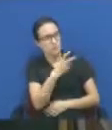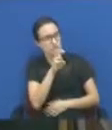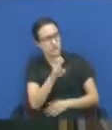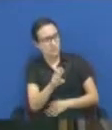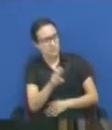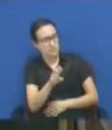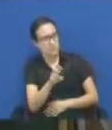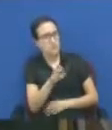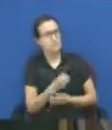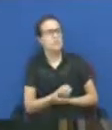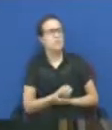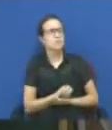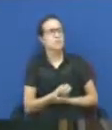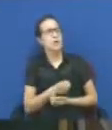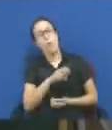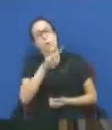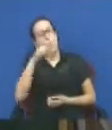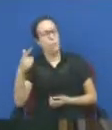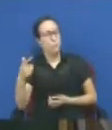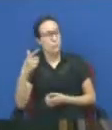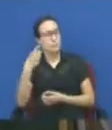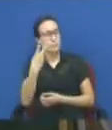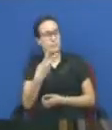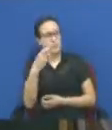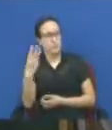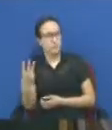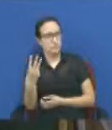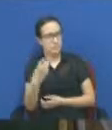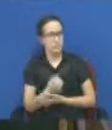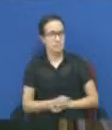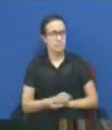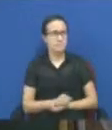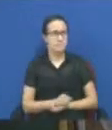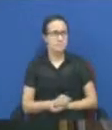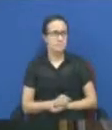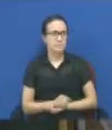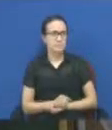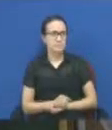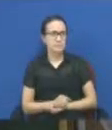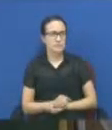a Lívia, se não me engano, 23. É o inverso, né?